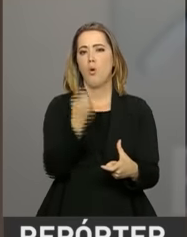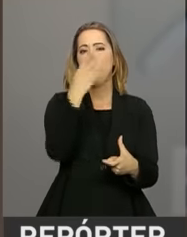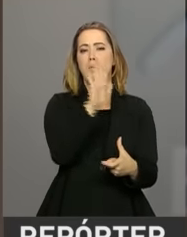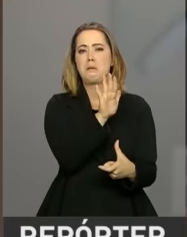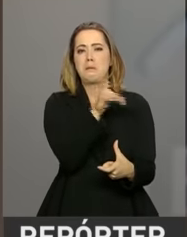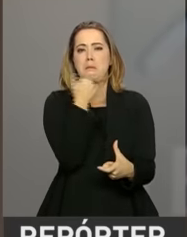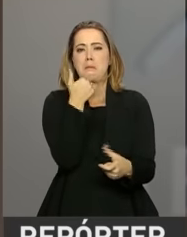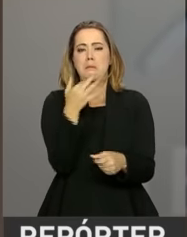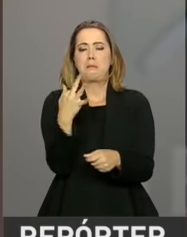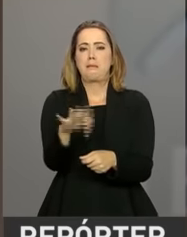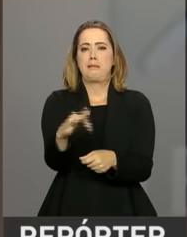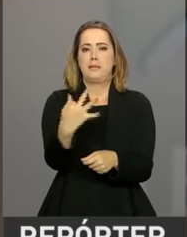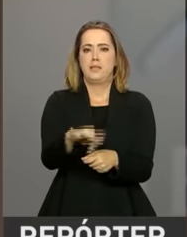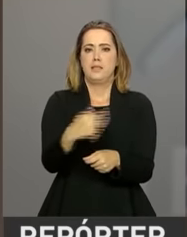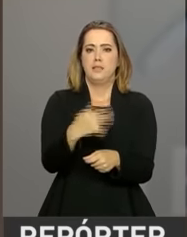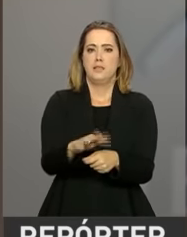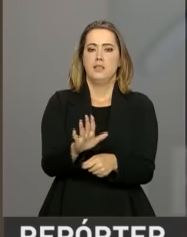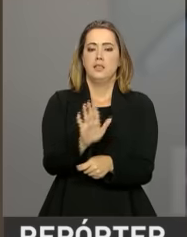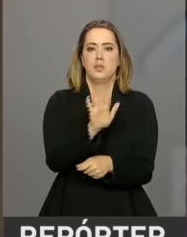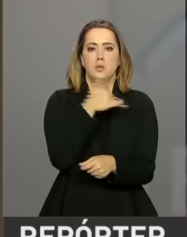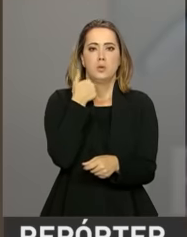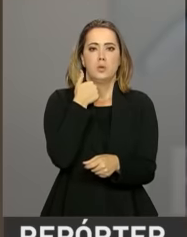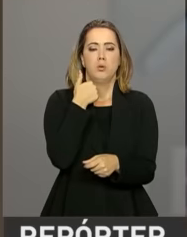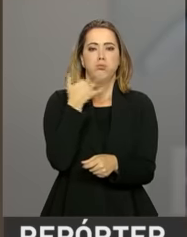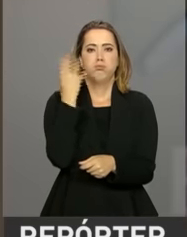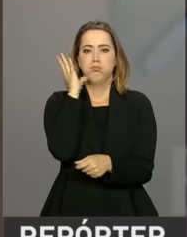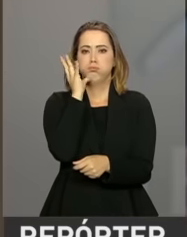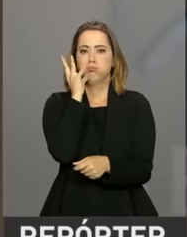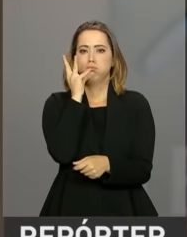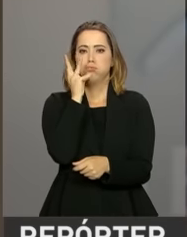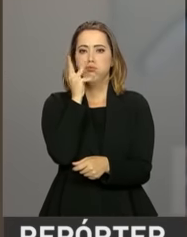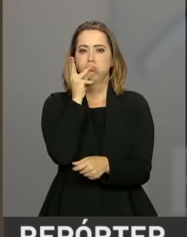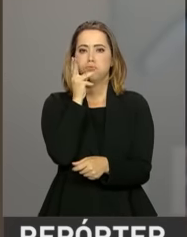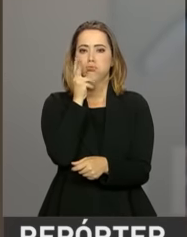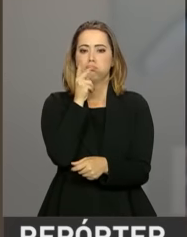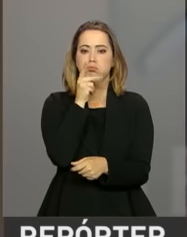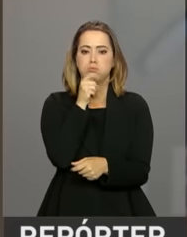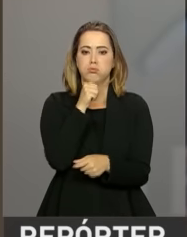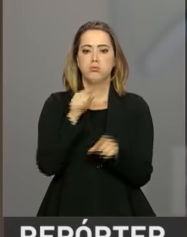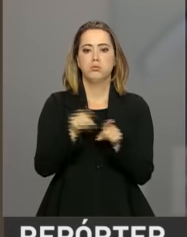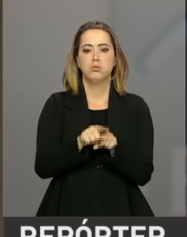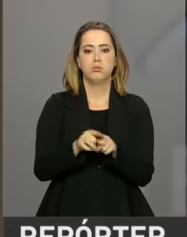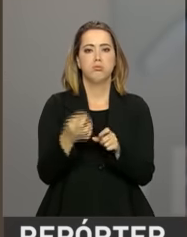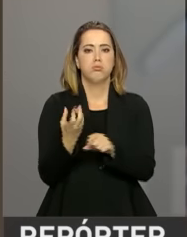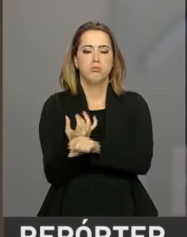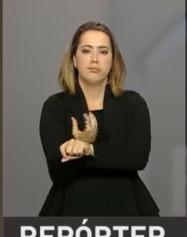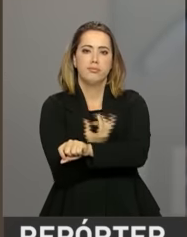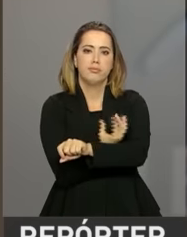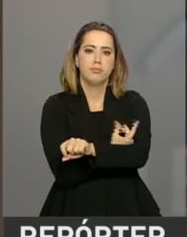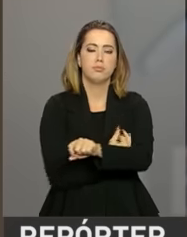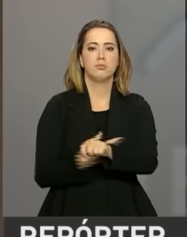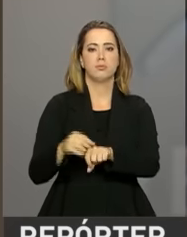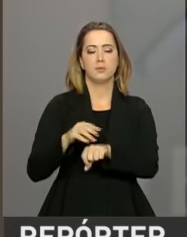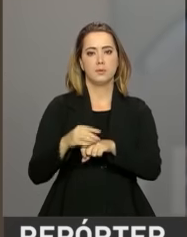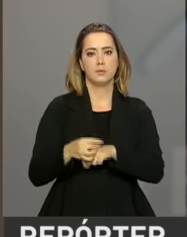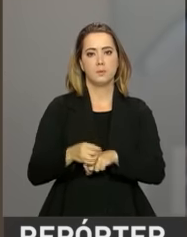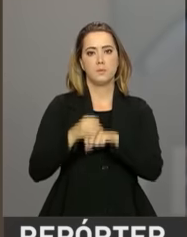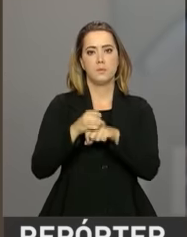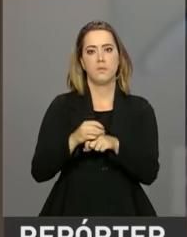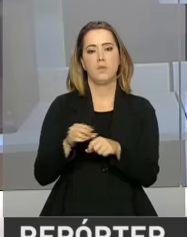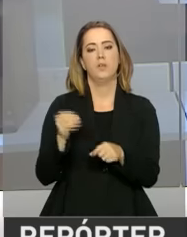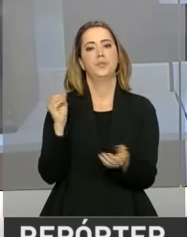dolorosa uma morte não imediata que vários animais vão ficar agonizando com pelo todo queimado a pele queimada e